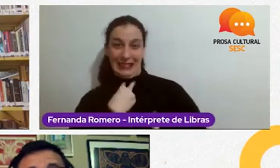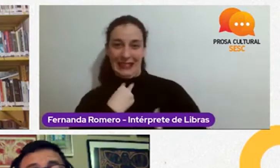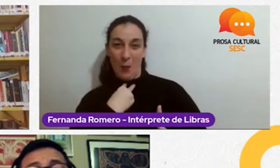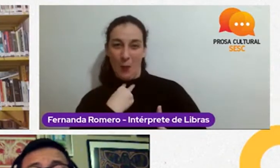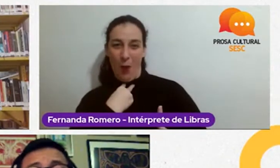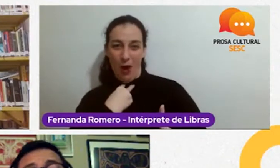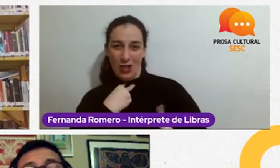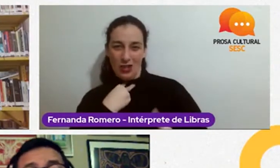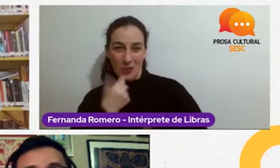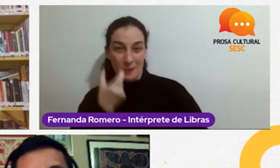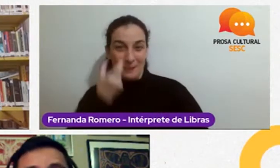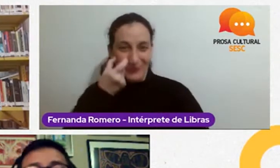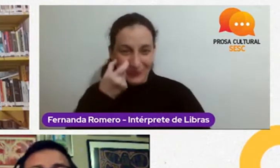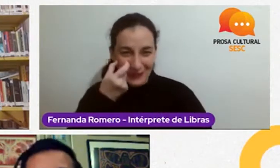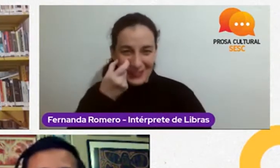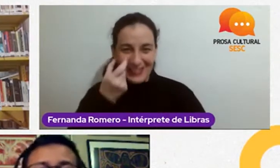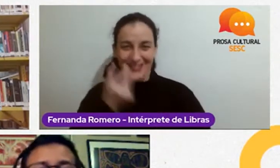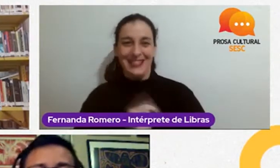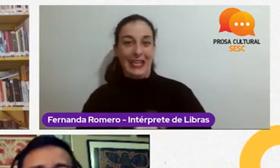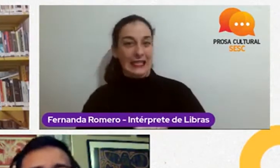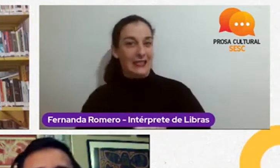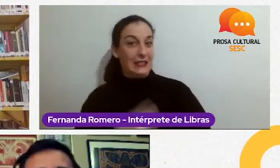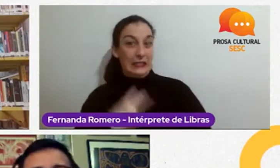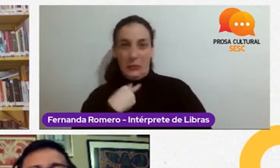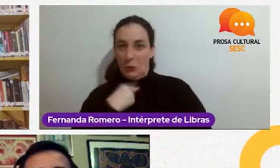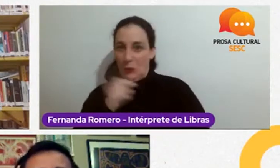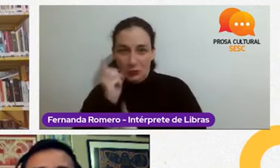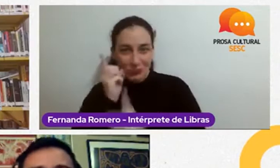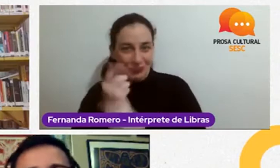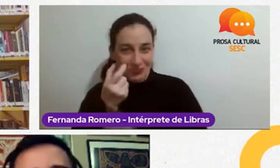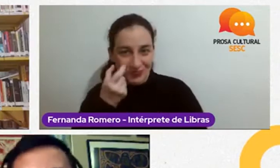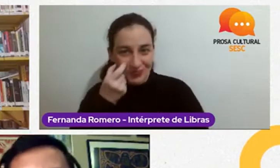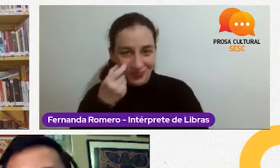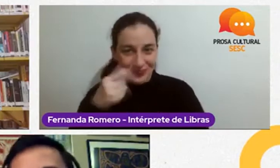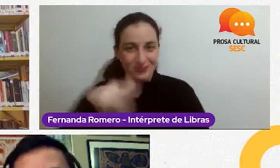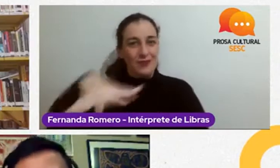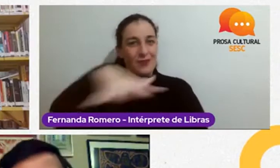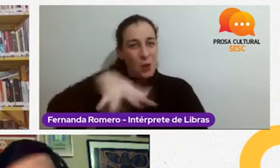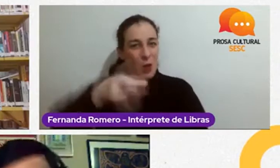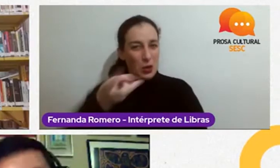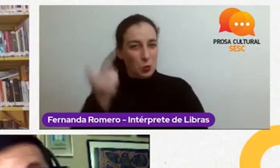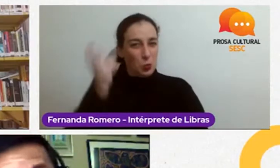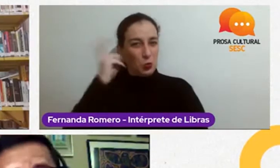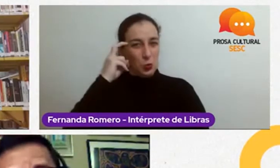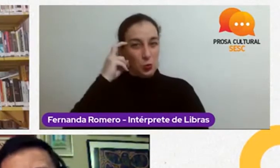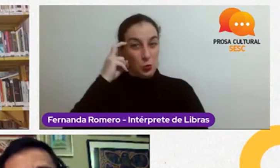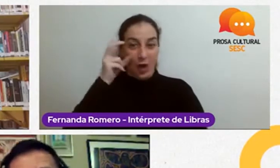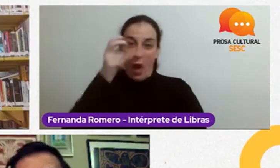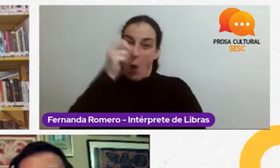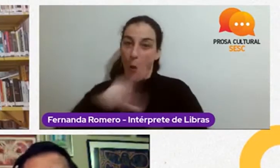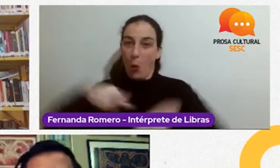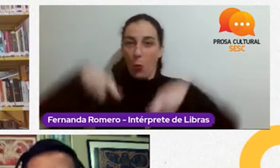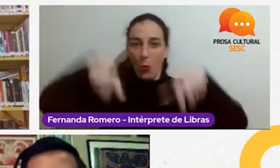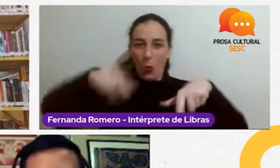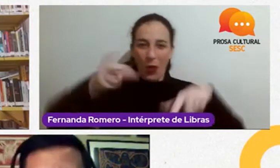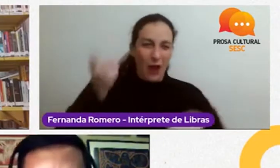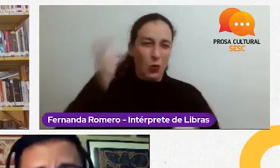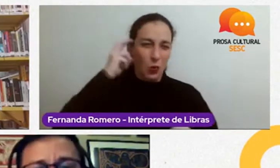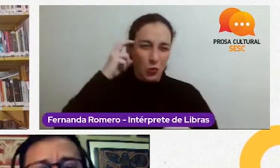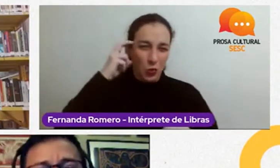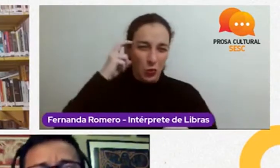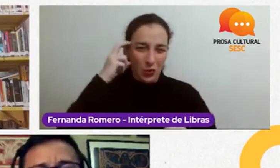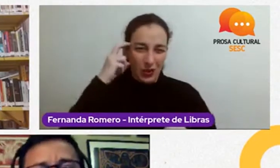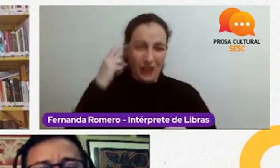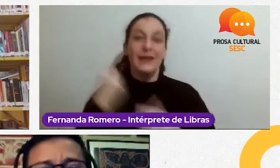ações presenciais, as pessoas não estão podendo se encontrar nos ambientes de cultura, ou nos espaços de cultura, porque o ambiente de cultura é